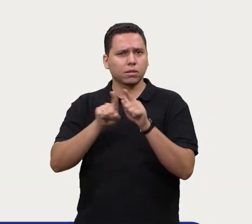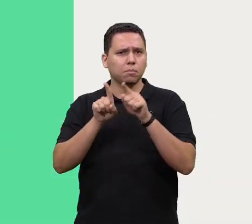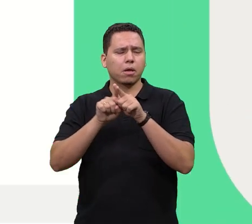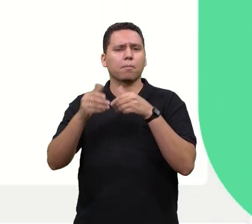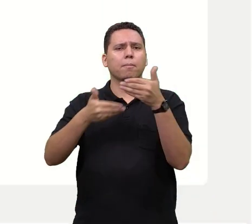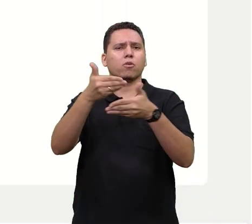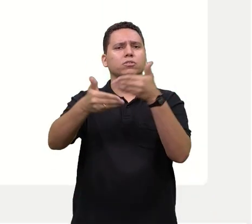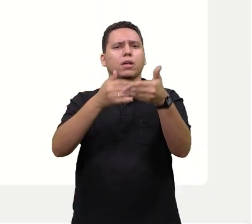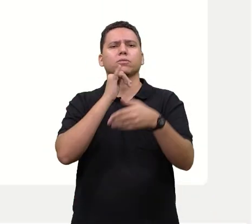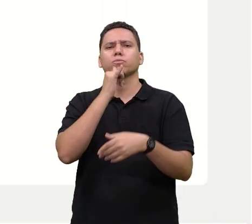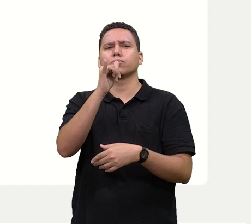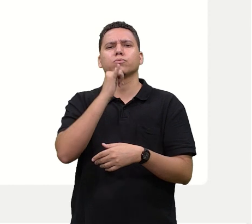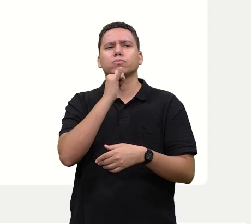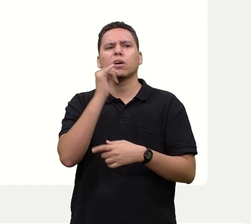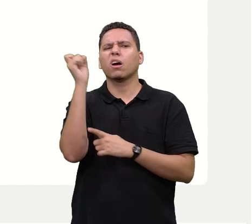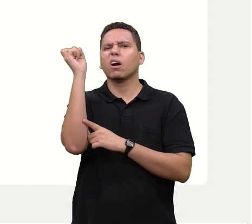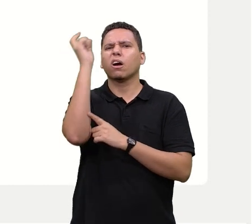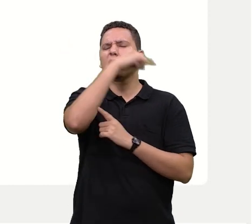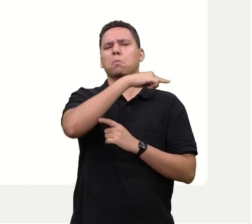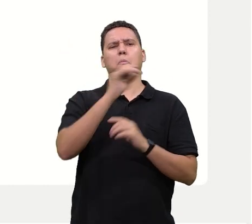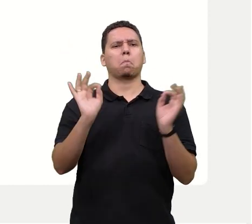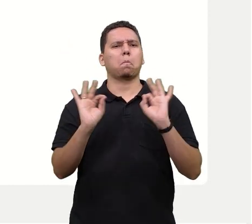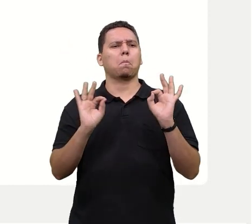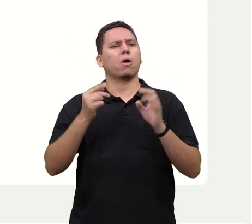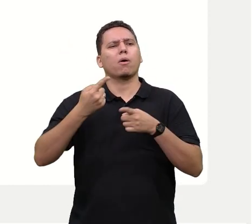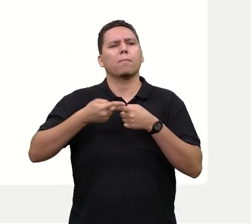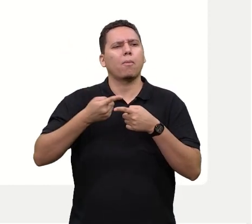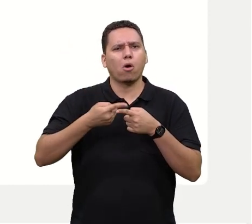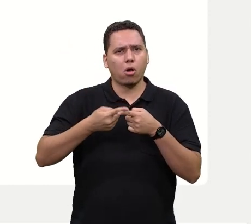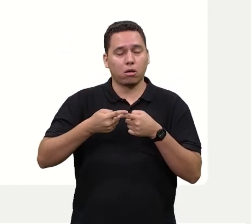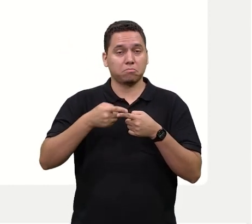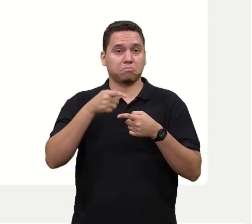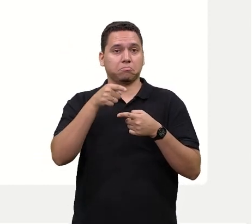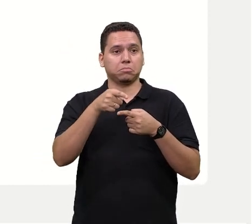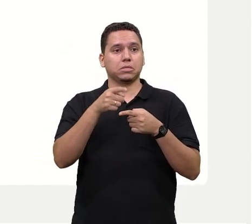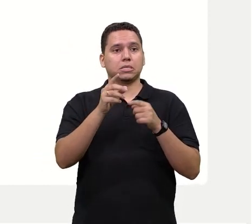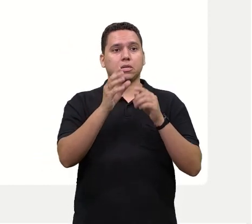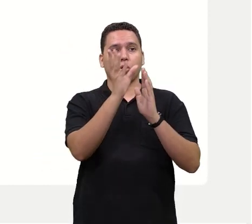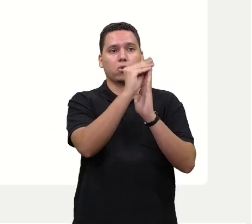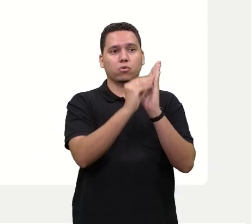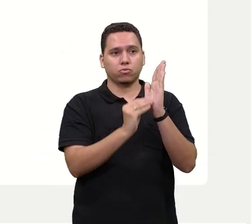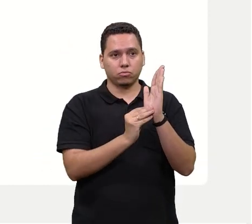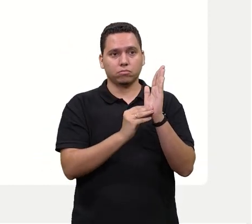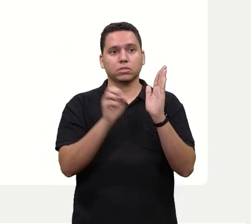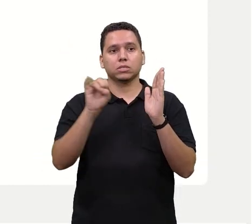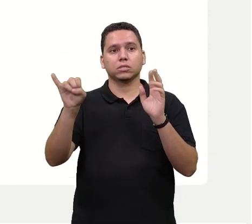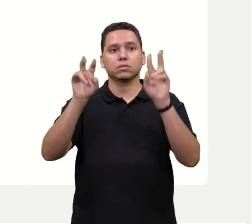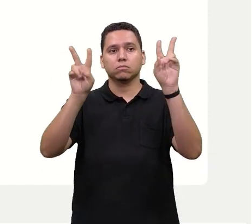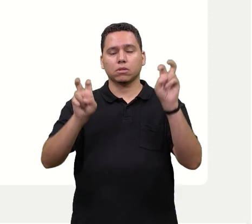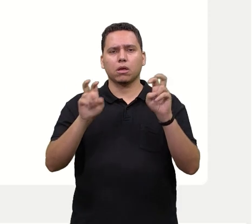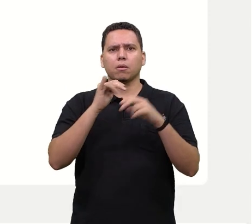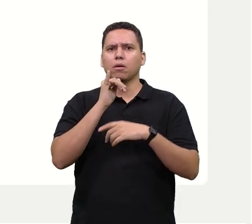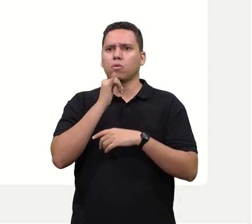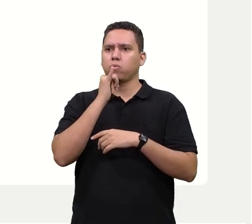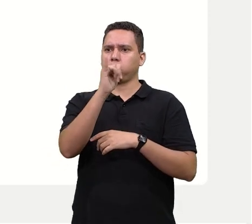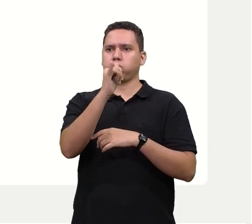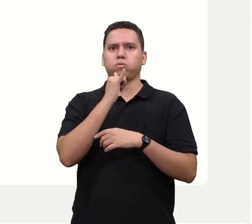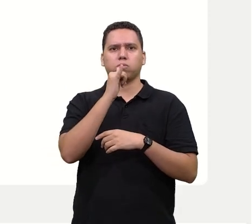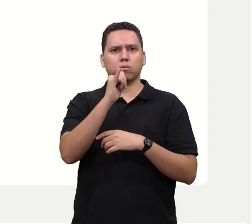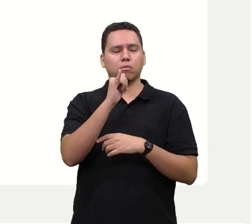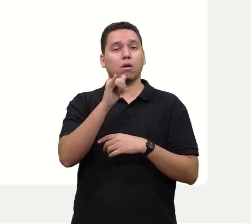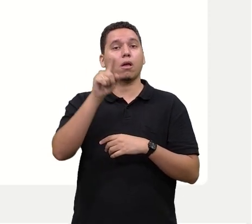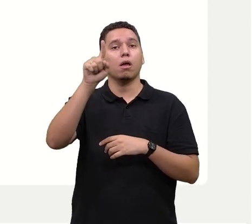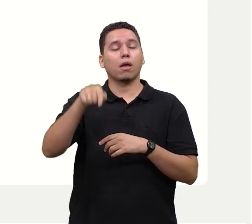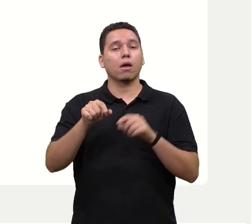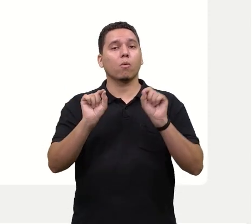meu aluno. Por quê? Porque você começa com a base, e a base está associada à carga elétrica. Sempre que você falar em carga elétrica, você vai ter que lembrar que ela é uma propriedade